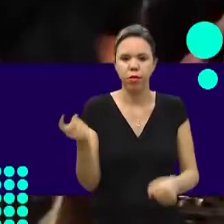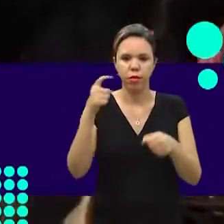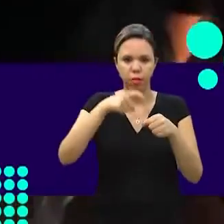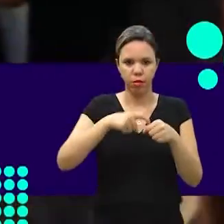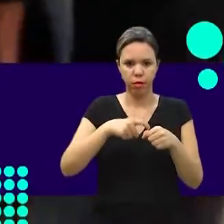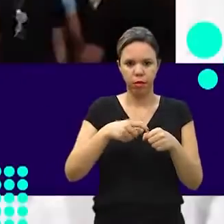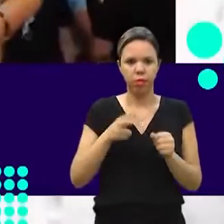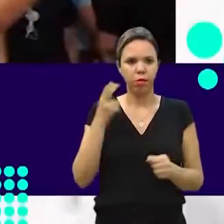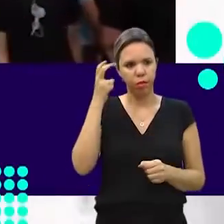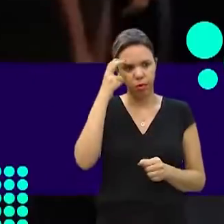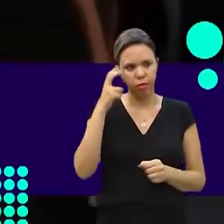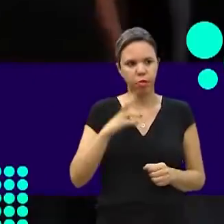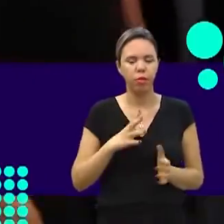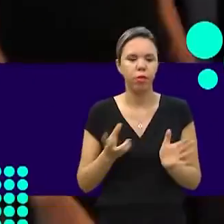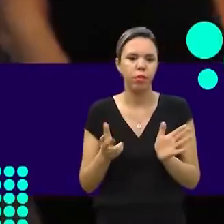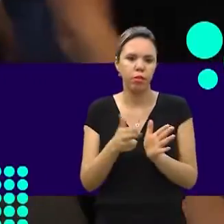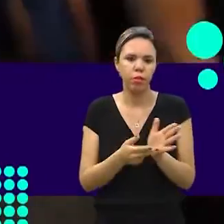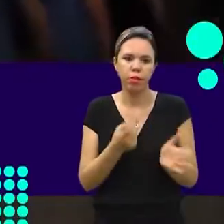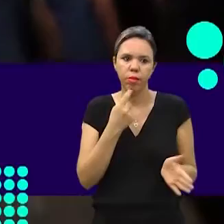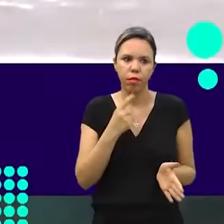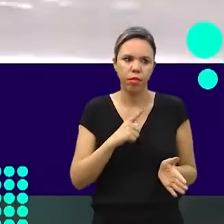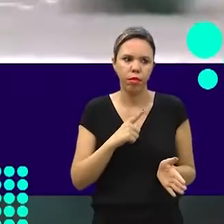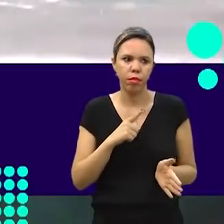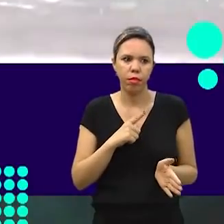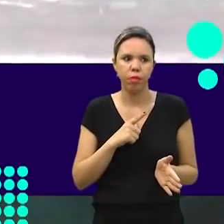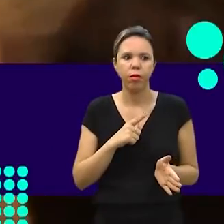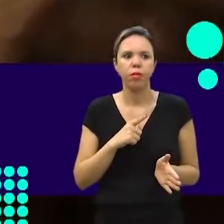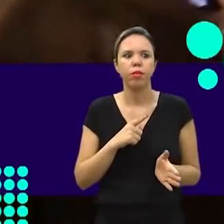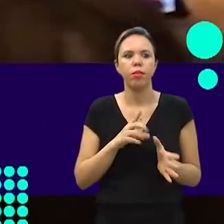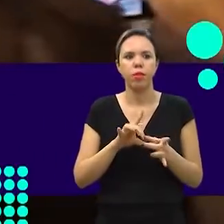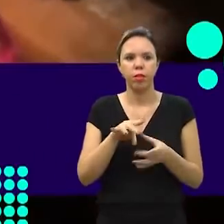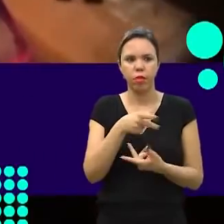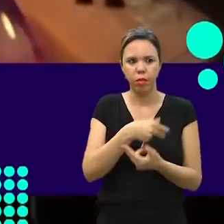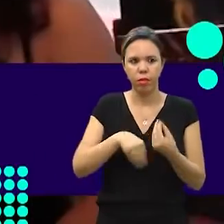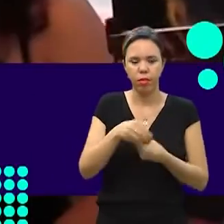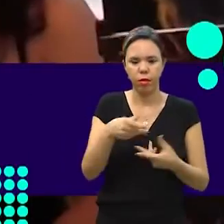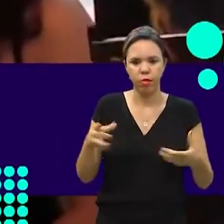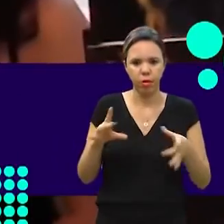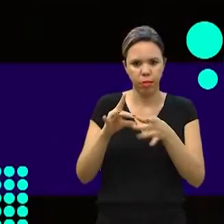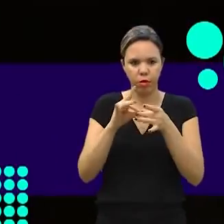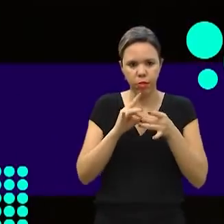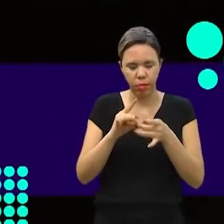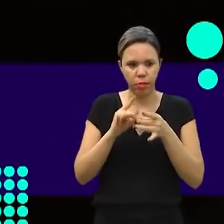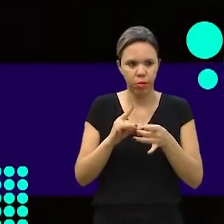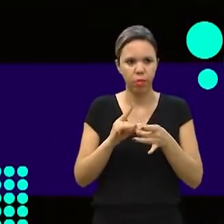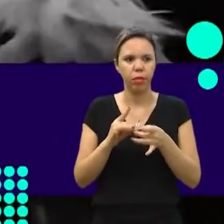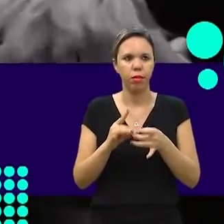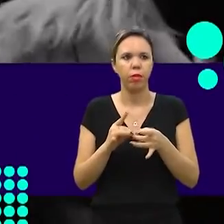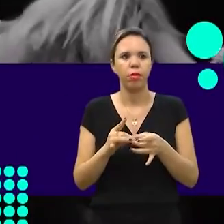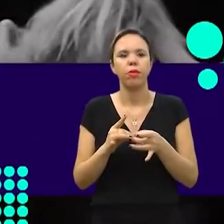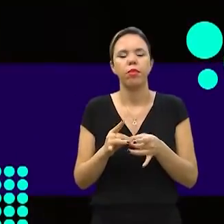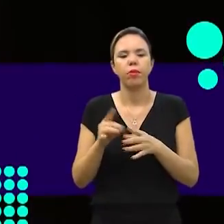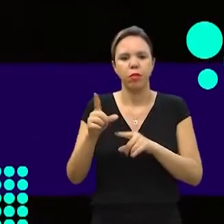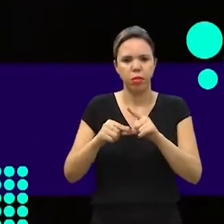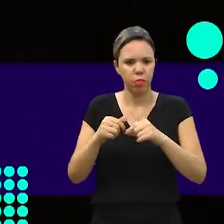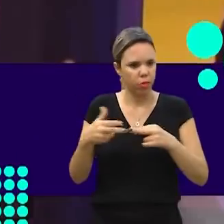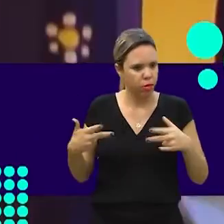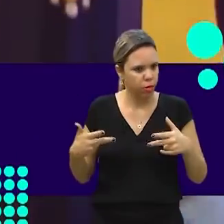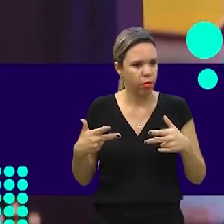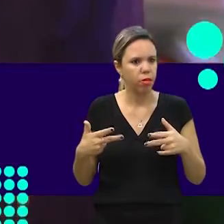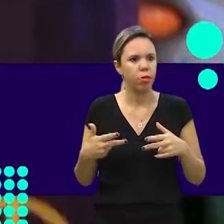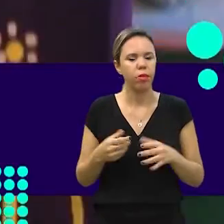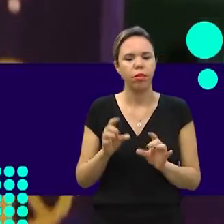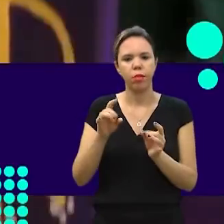Lagoa. Retornando à Estação Cultura de Campinas, vai ter o Mercado Místico. O evento une os segmentos